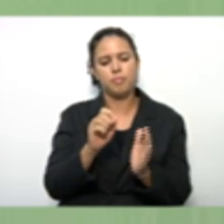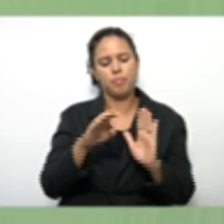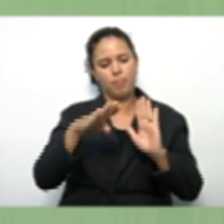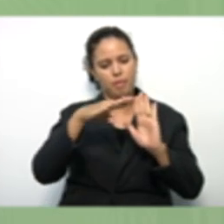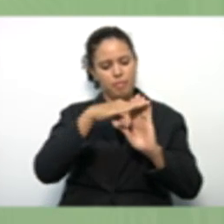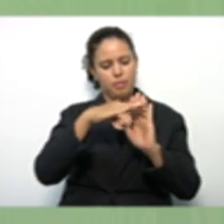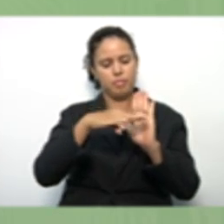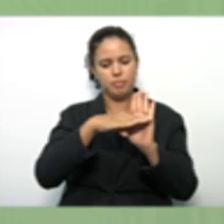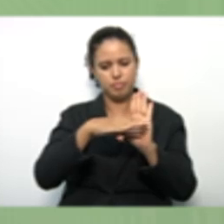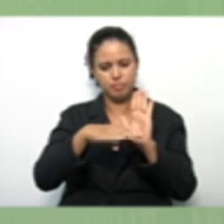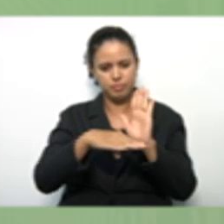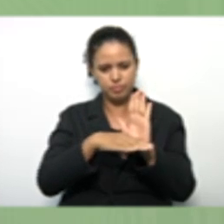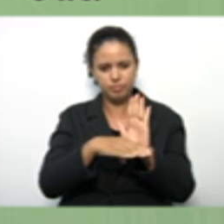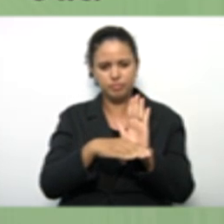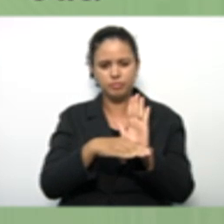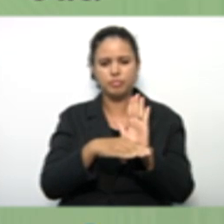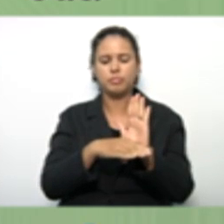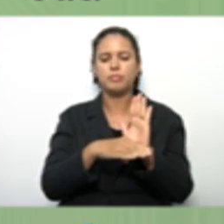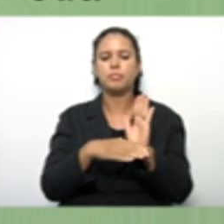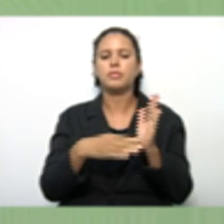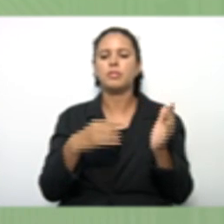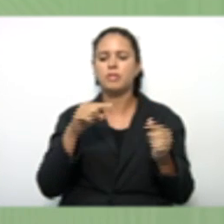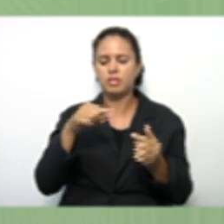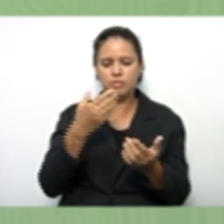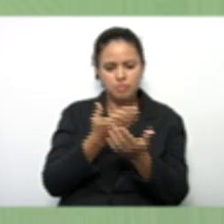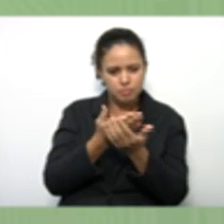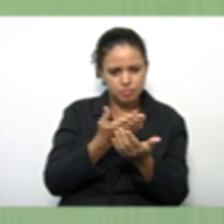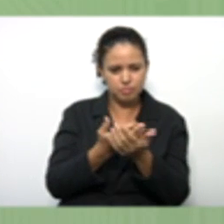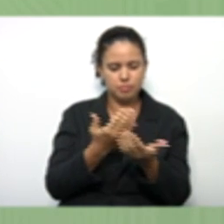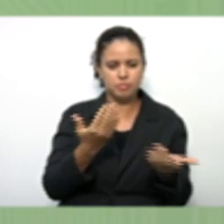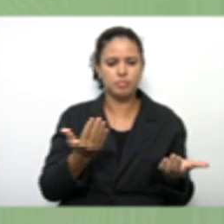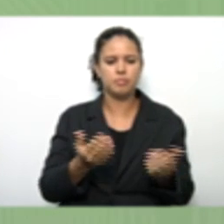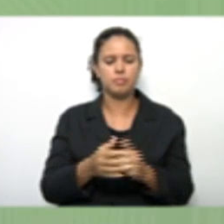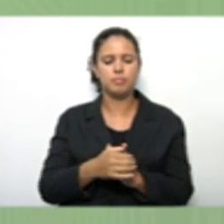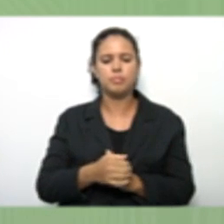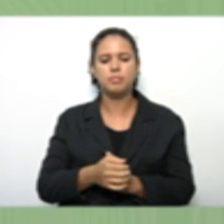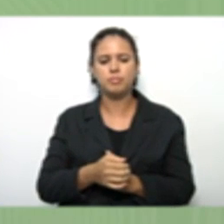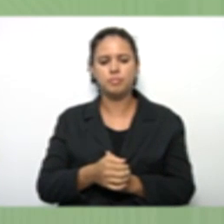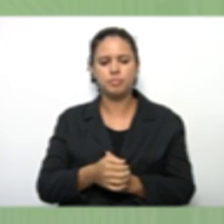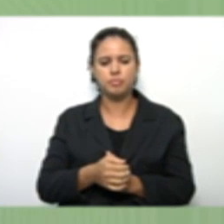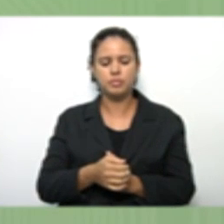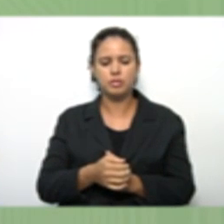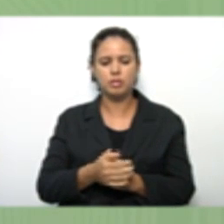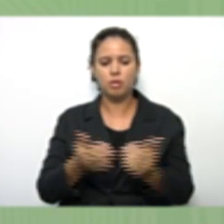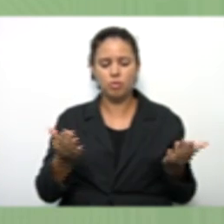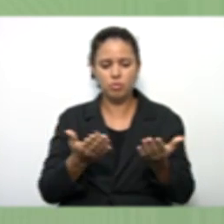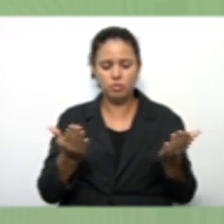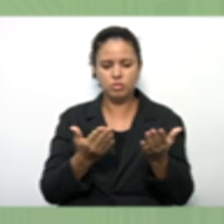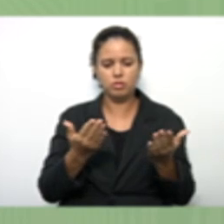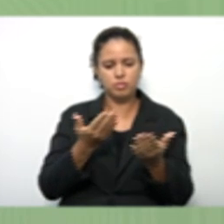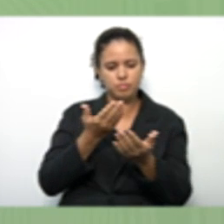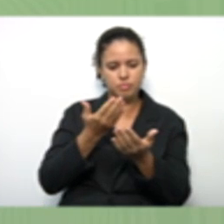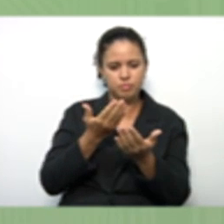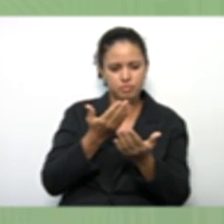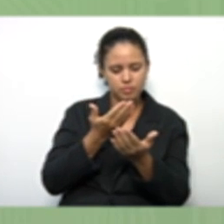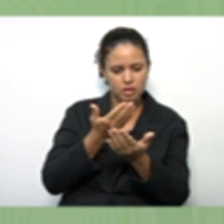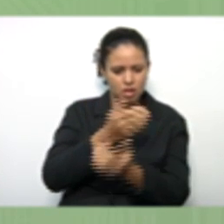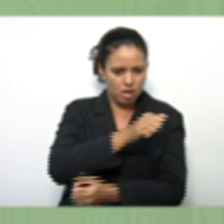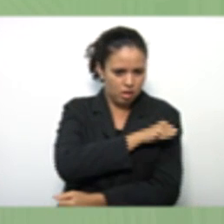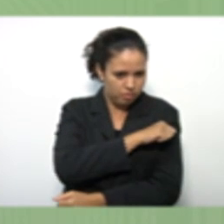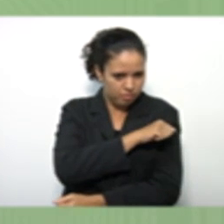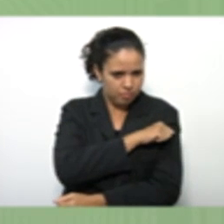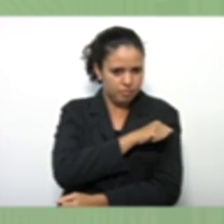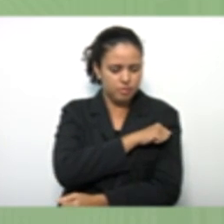alguns conteúdos que nós vamos trabalhar hoje. Então, a nossa teleaula 1, nós vamos trabalhar a